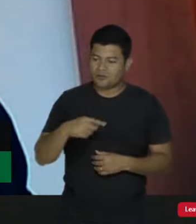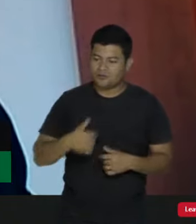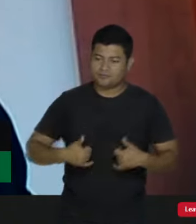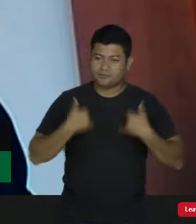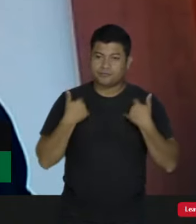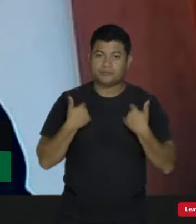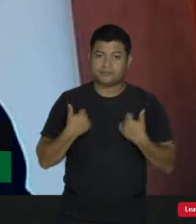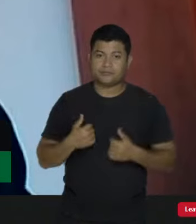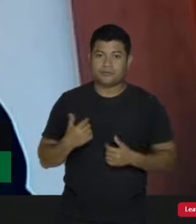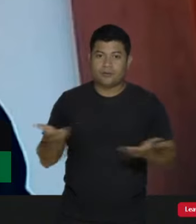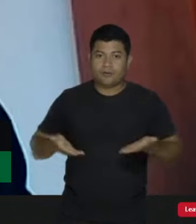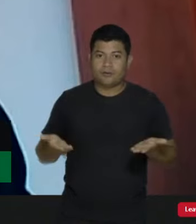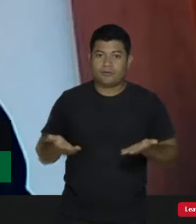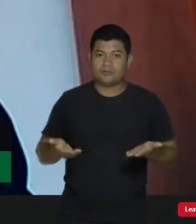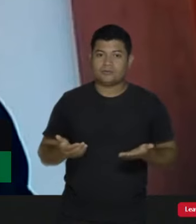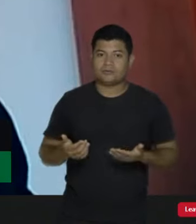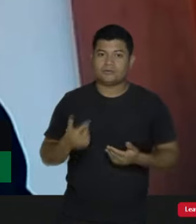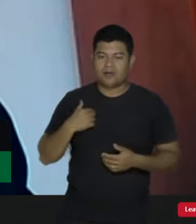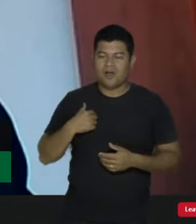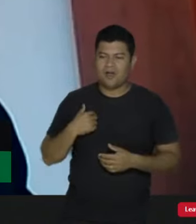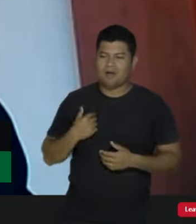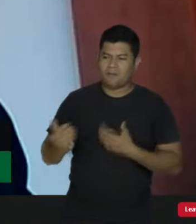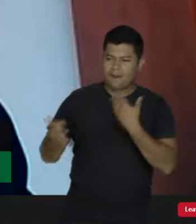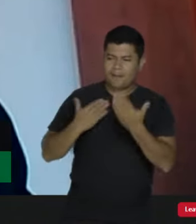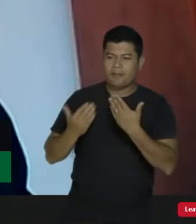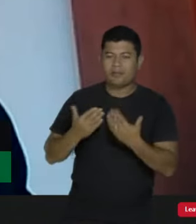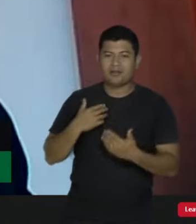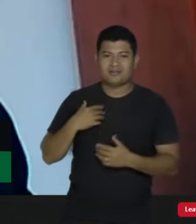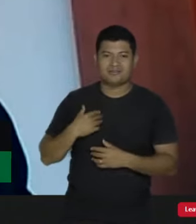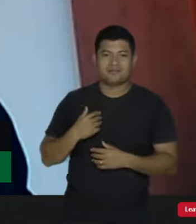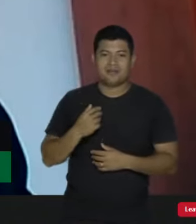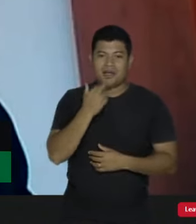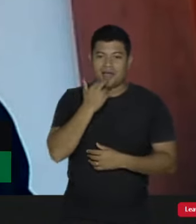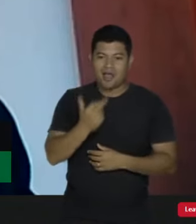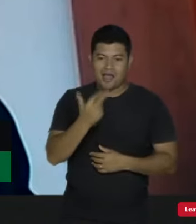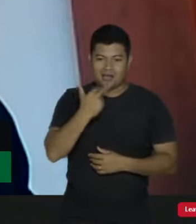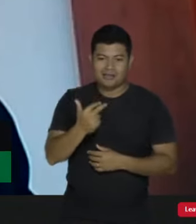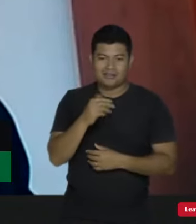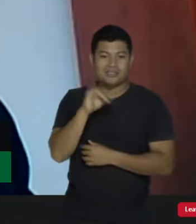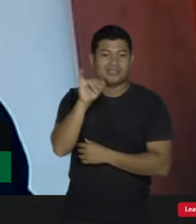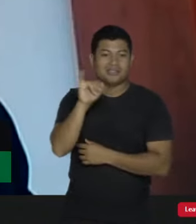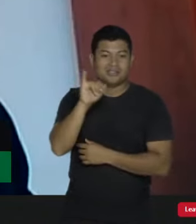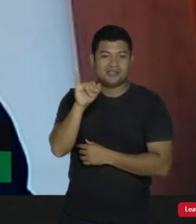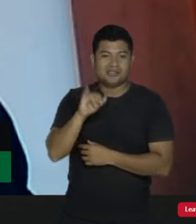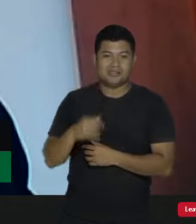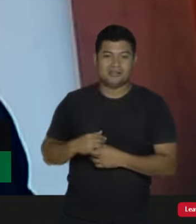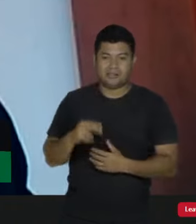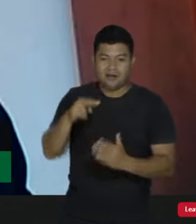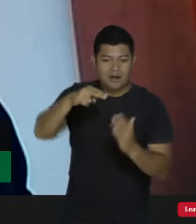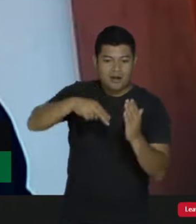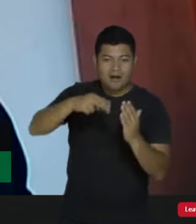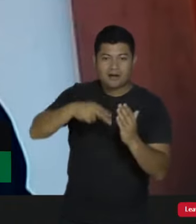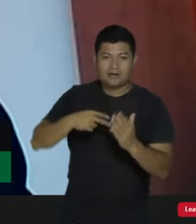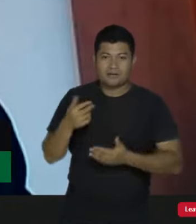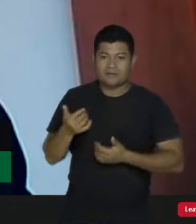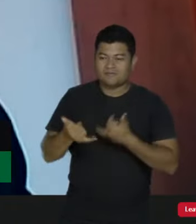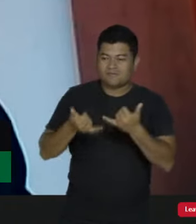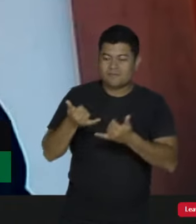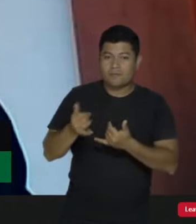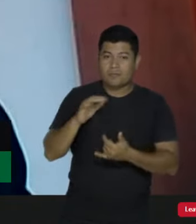botei realmente o meu italiano para funcionar, já que parte eu li, mas que parte também nós tivemos que